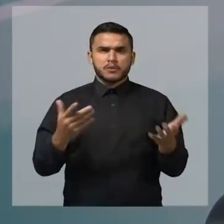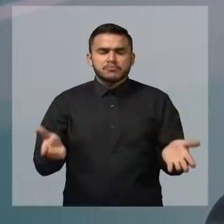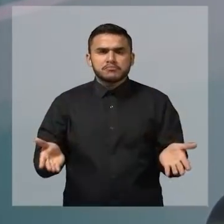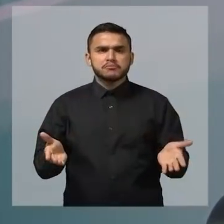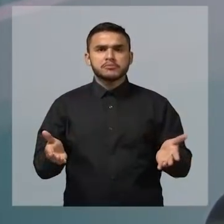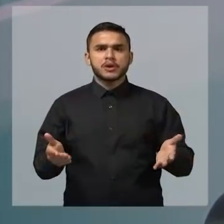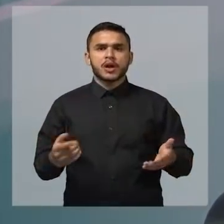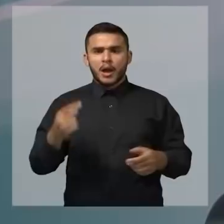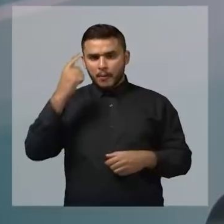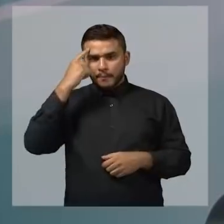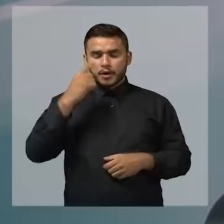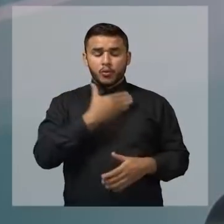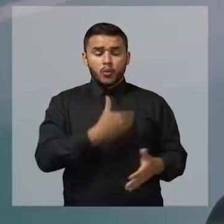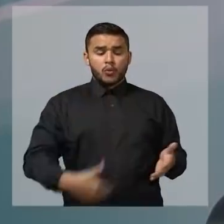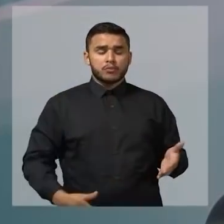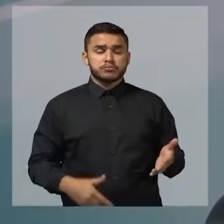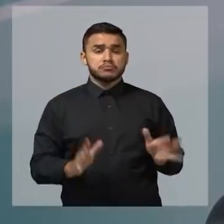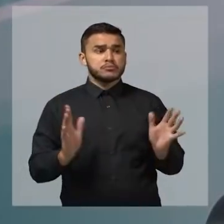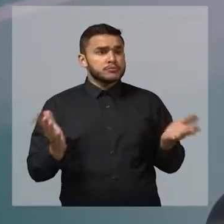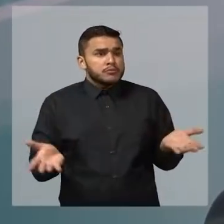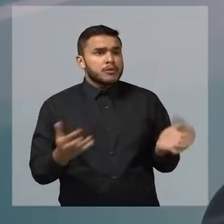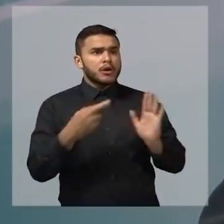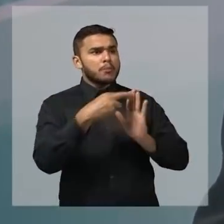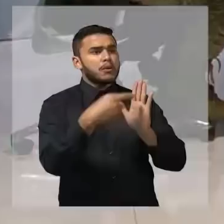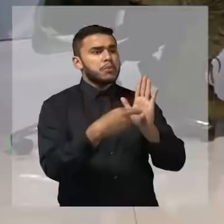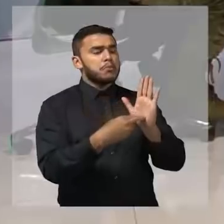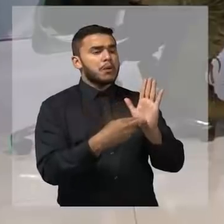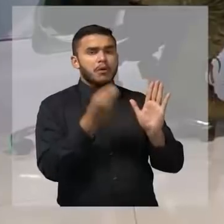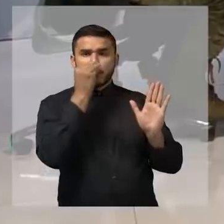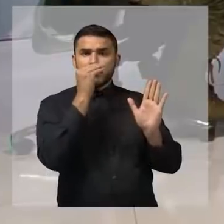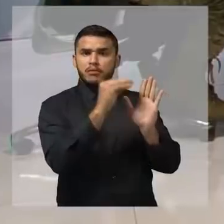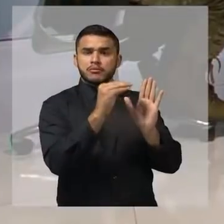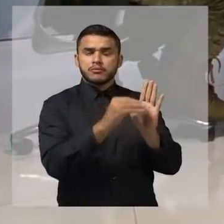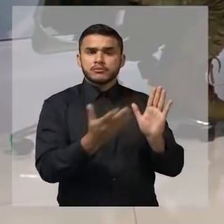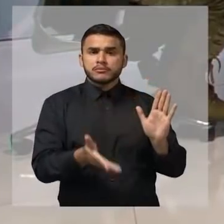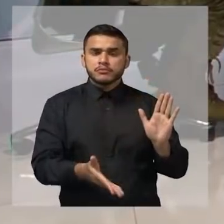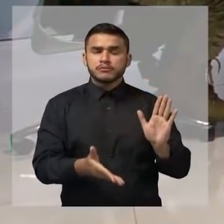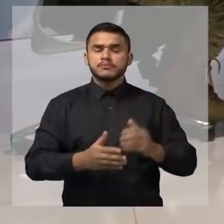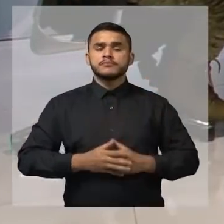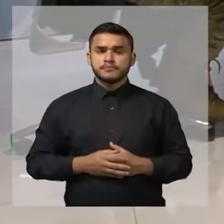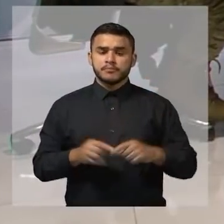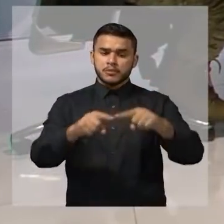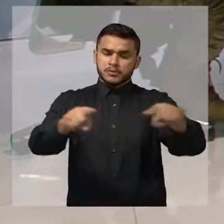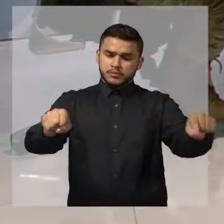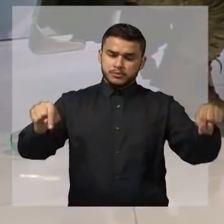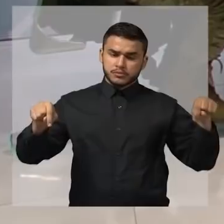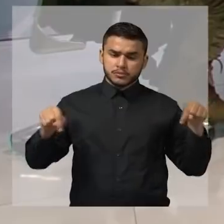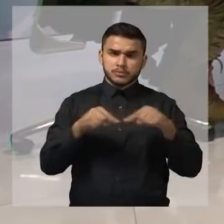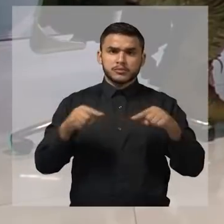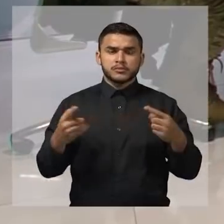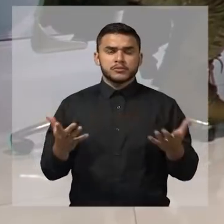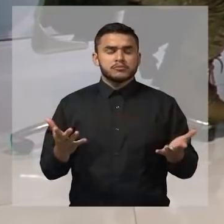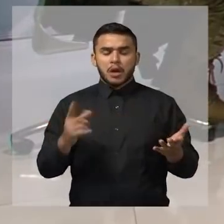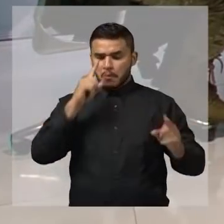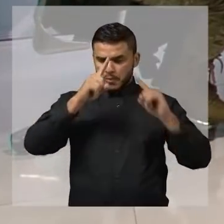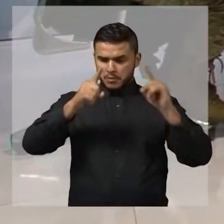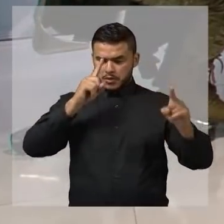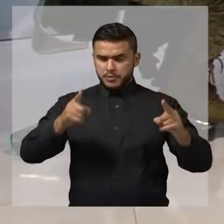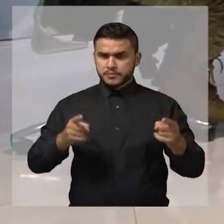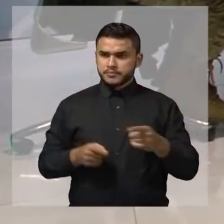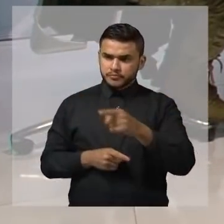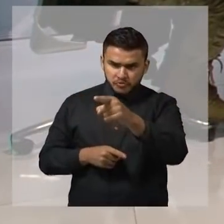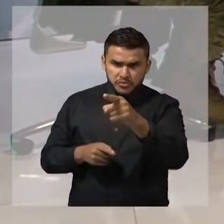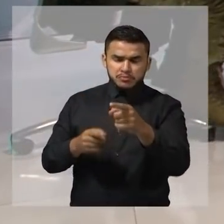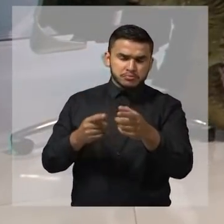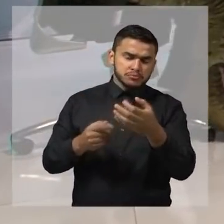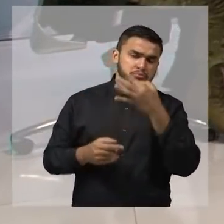fosse completamente ignorado. Território, norma e violência. O senhor encontrou isso? Essa é a percepção que o senhor